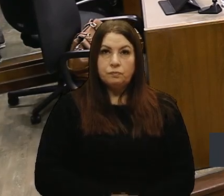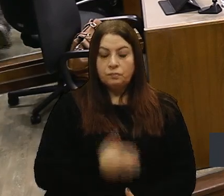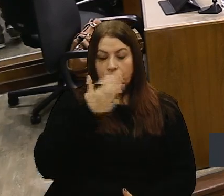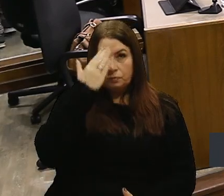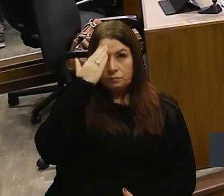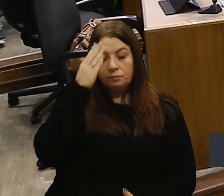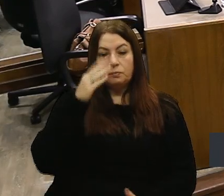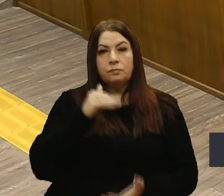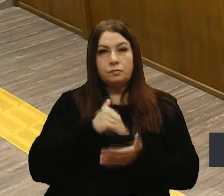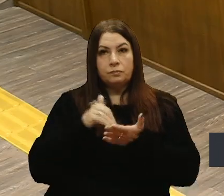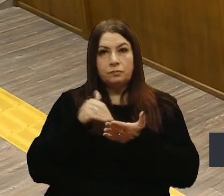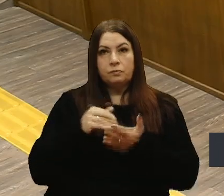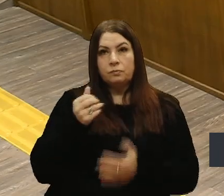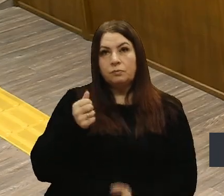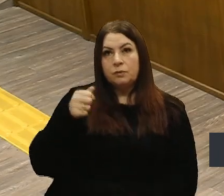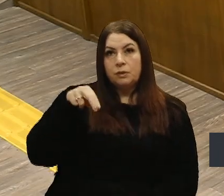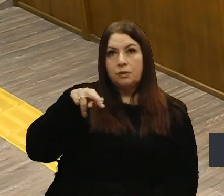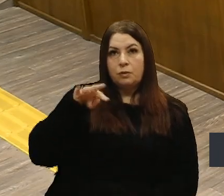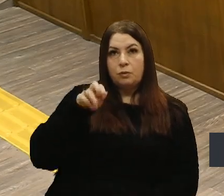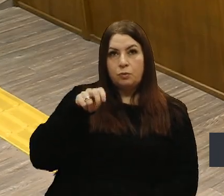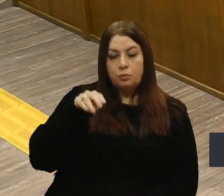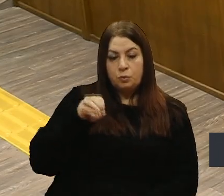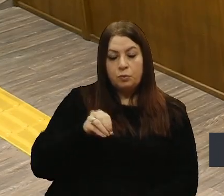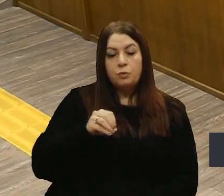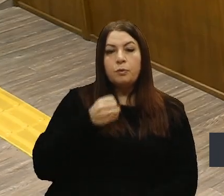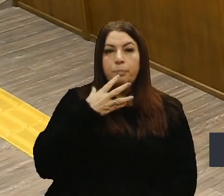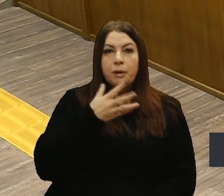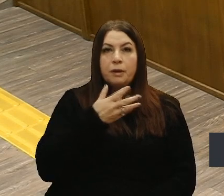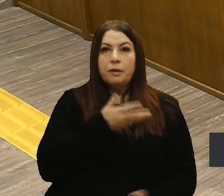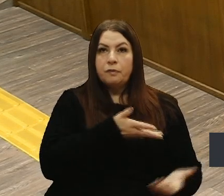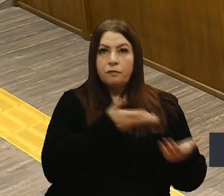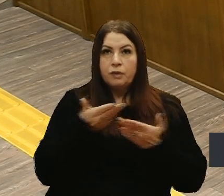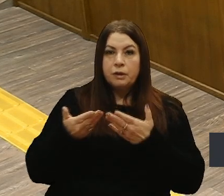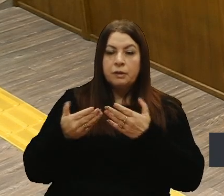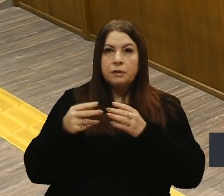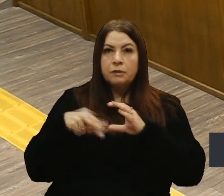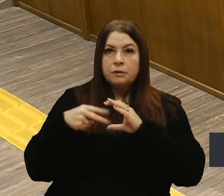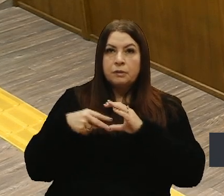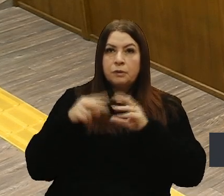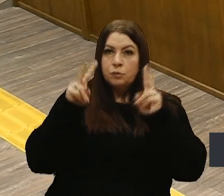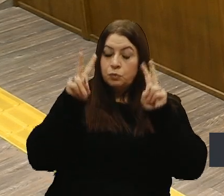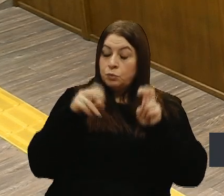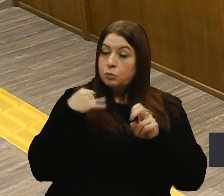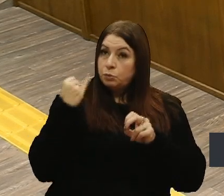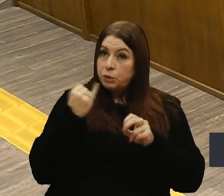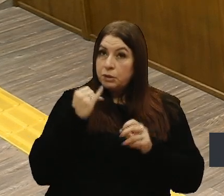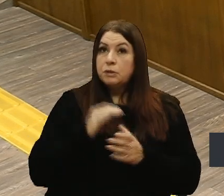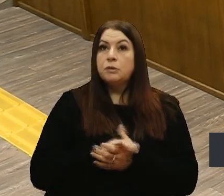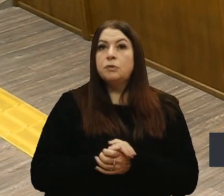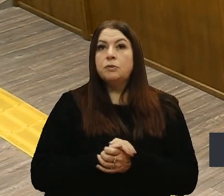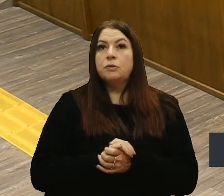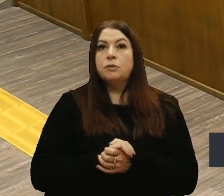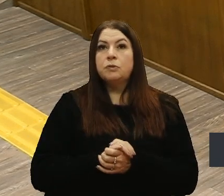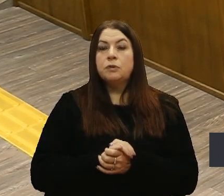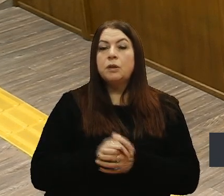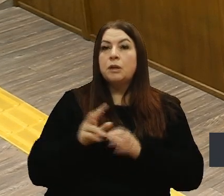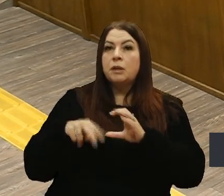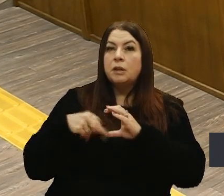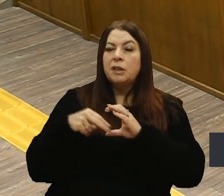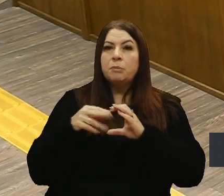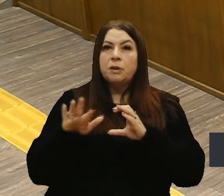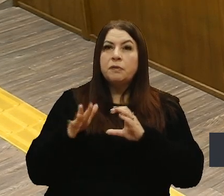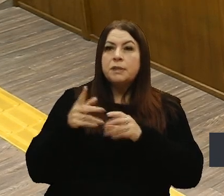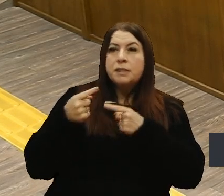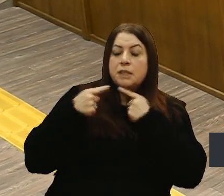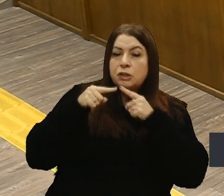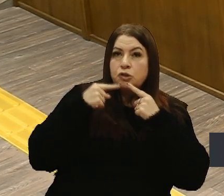Obrigado, secretário Antônio Feldman. Bem-vindo. Essa Casa Legislativa é um assunto importante. A Câmara muitas vezes